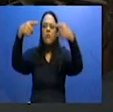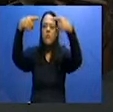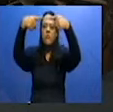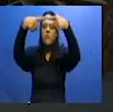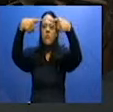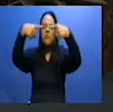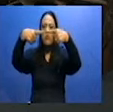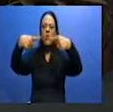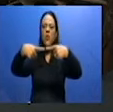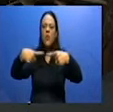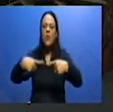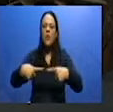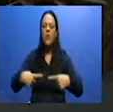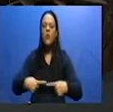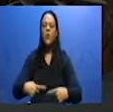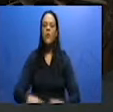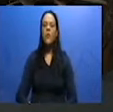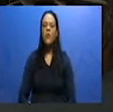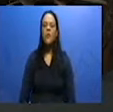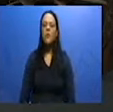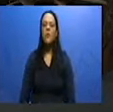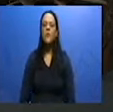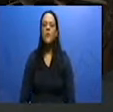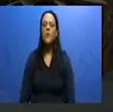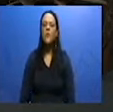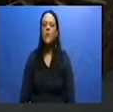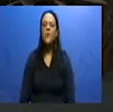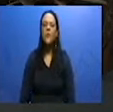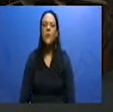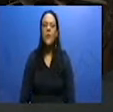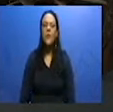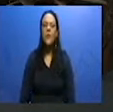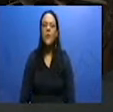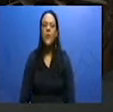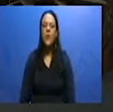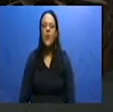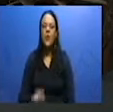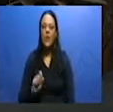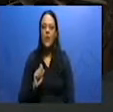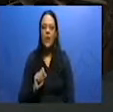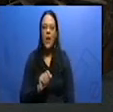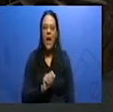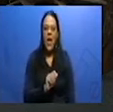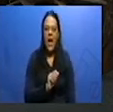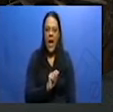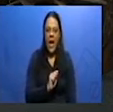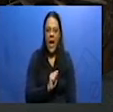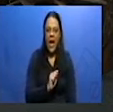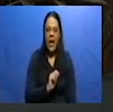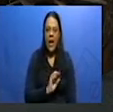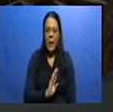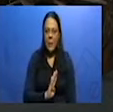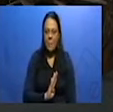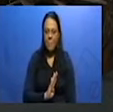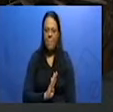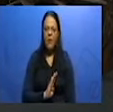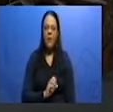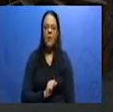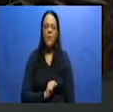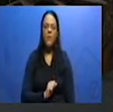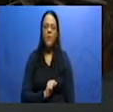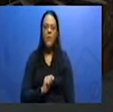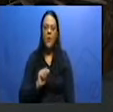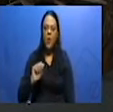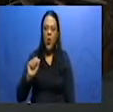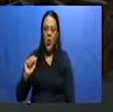Associar é associar, marcar X é marcar X. O que é associar? eu tenho a letra A e a letra B. A